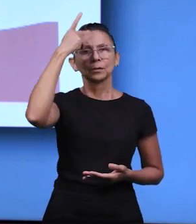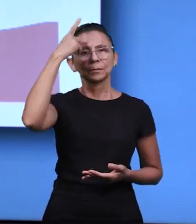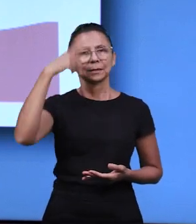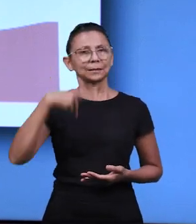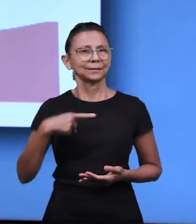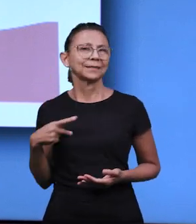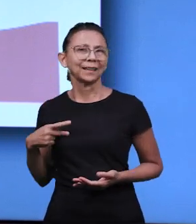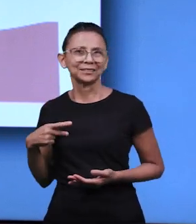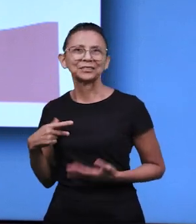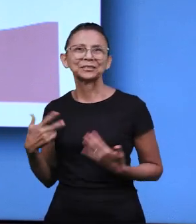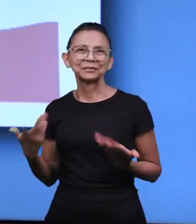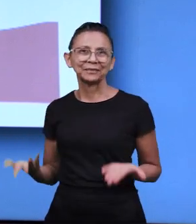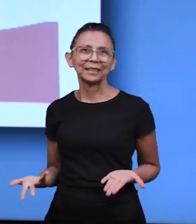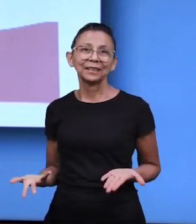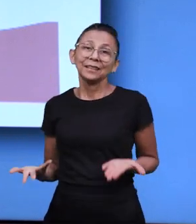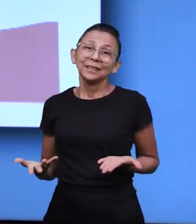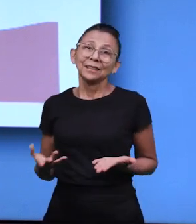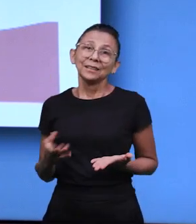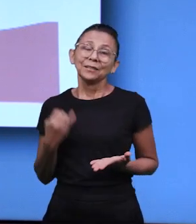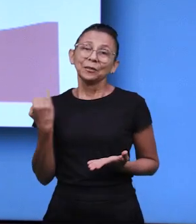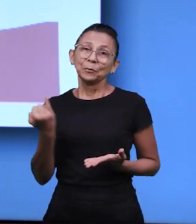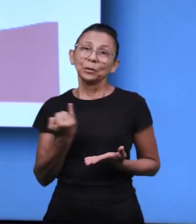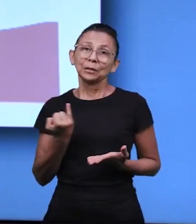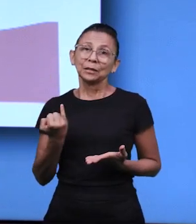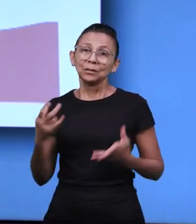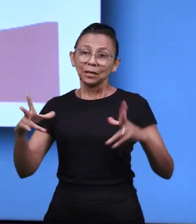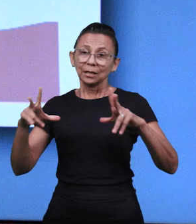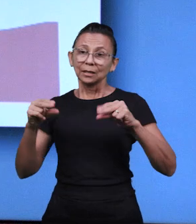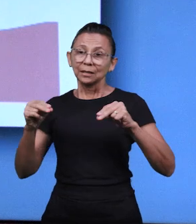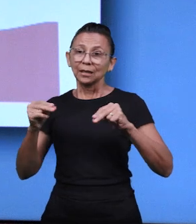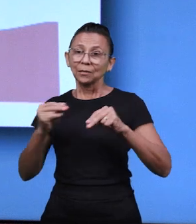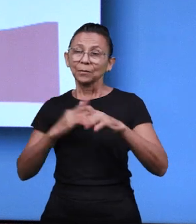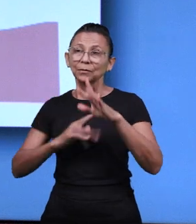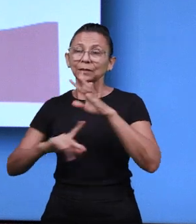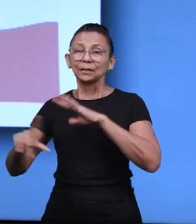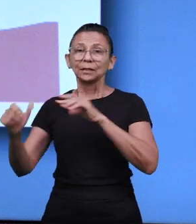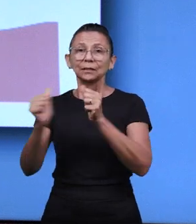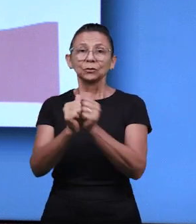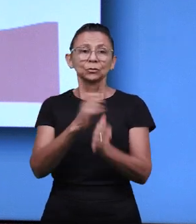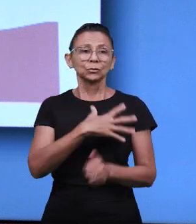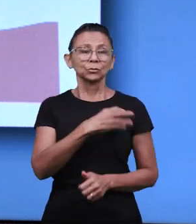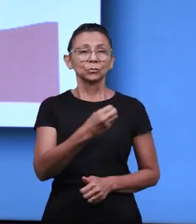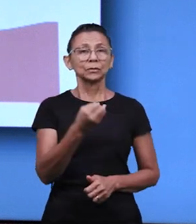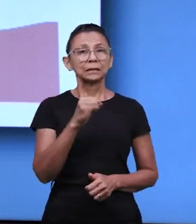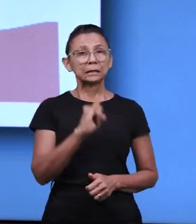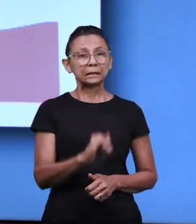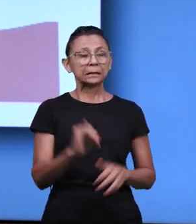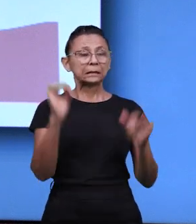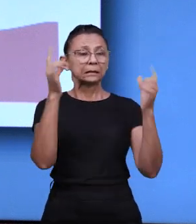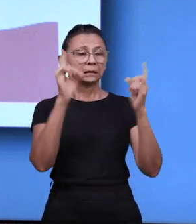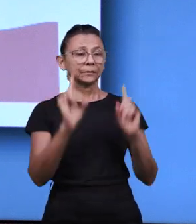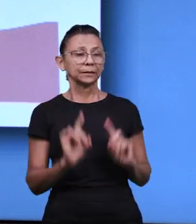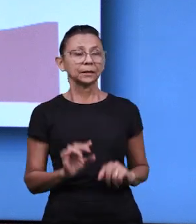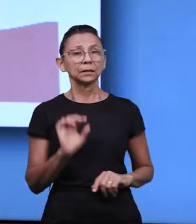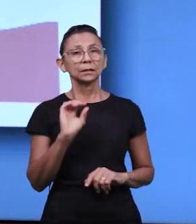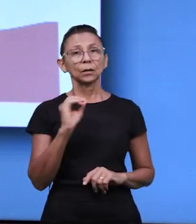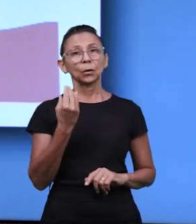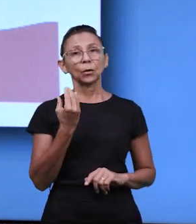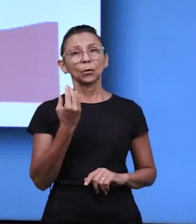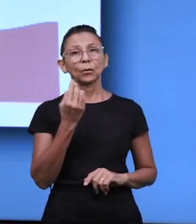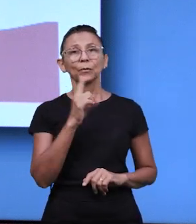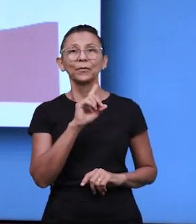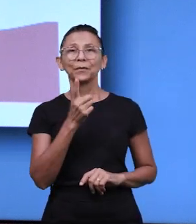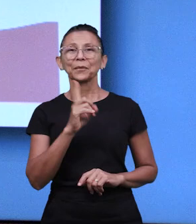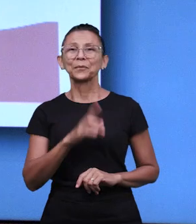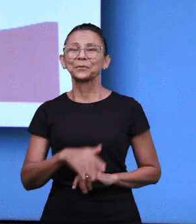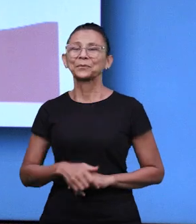somos essa nação que vamos herdar a eternidade junto com os nossos filhos, eles tendo alguma deficiência ou não. E